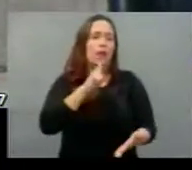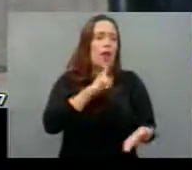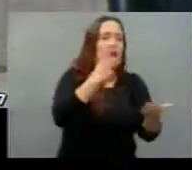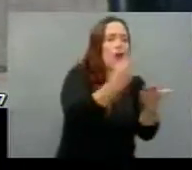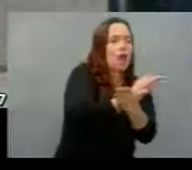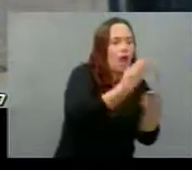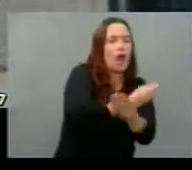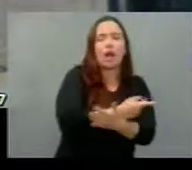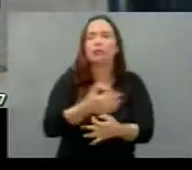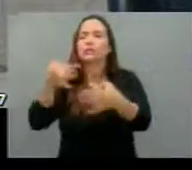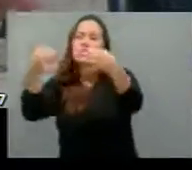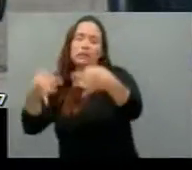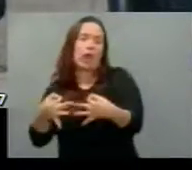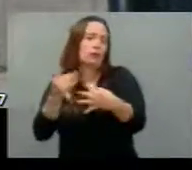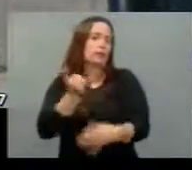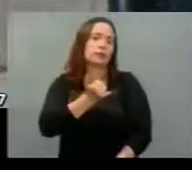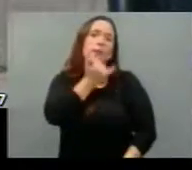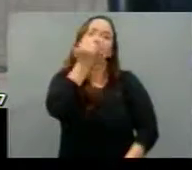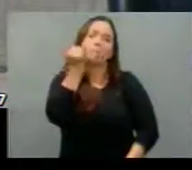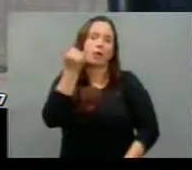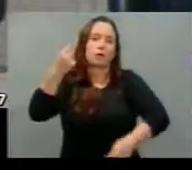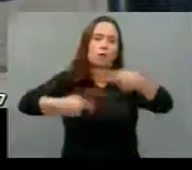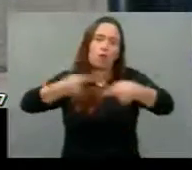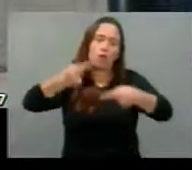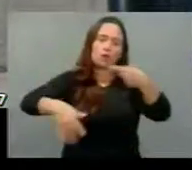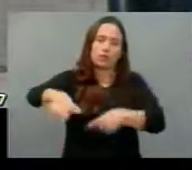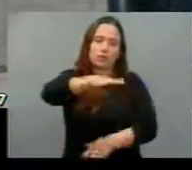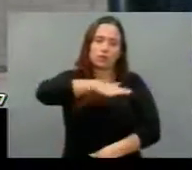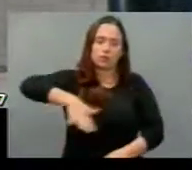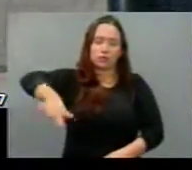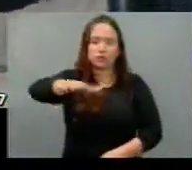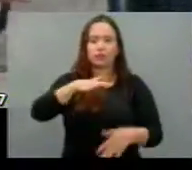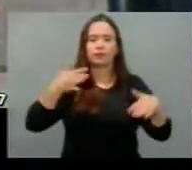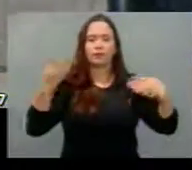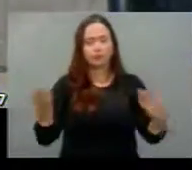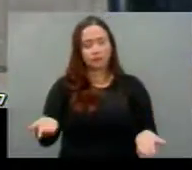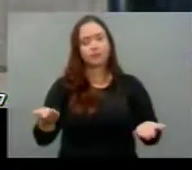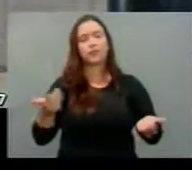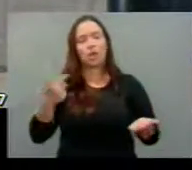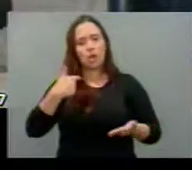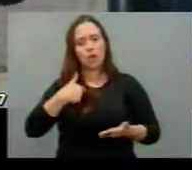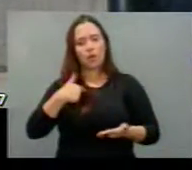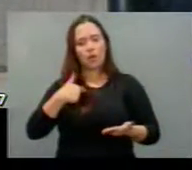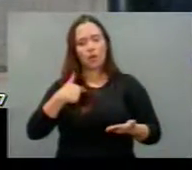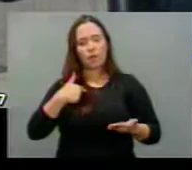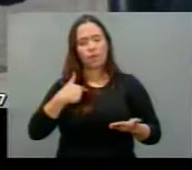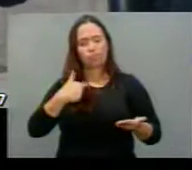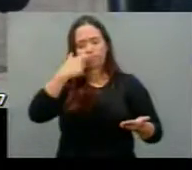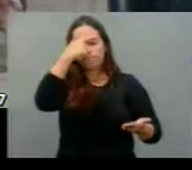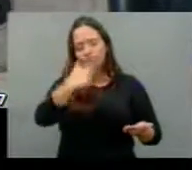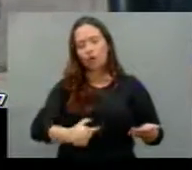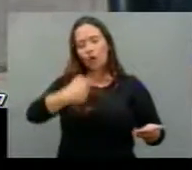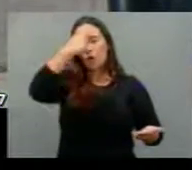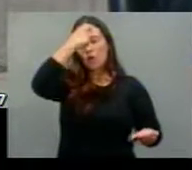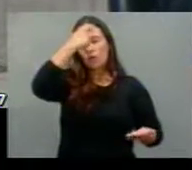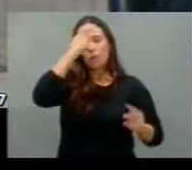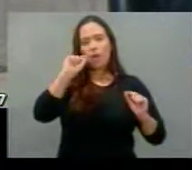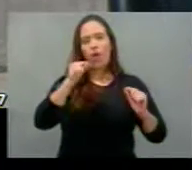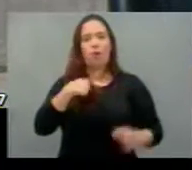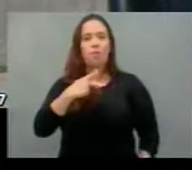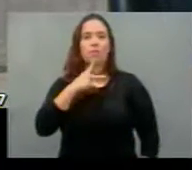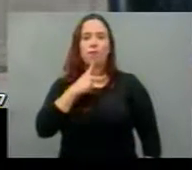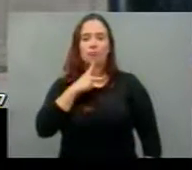leal, necessário à vida pública brasileira. Então, não em nome do senador Eunício, mas como membro do partido